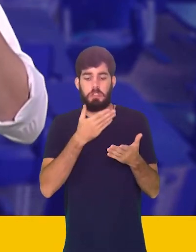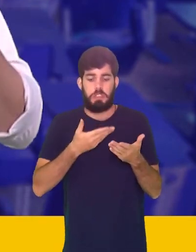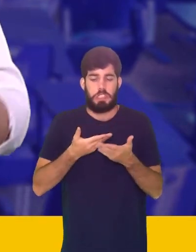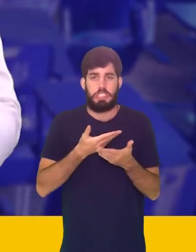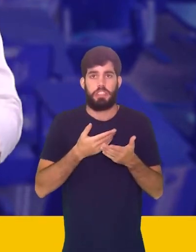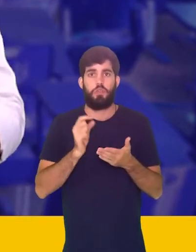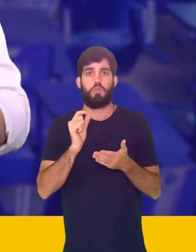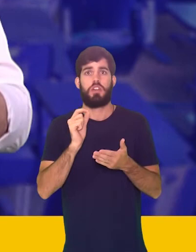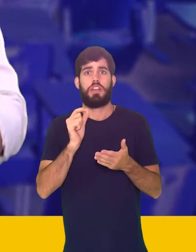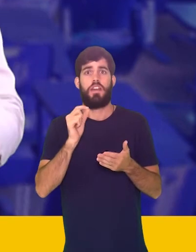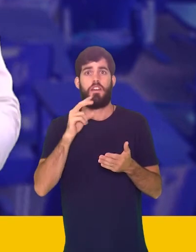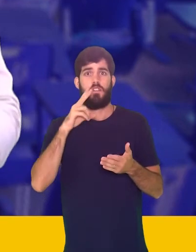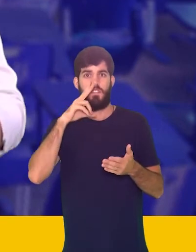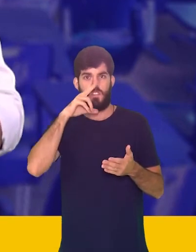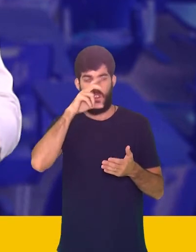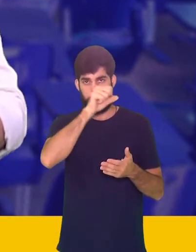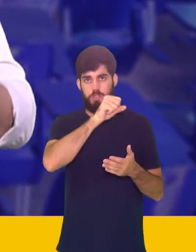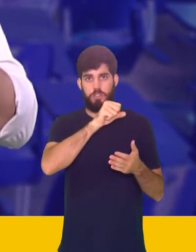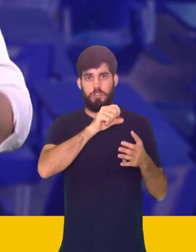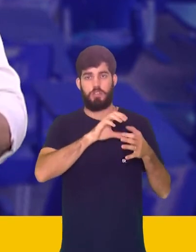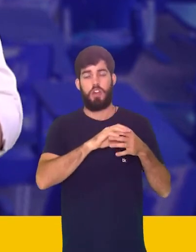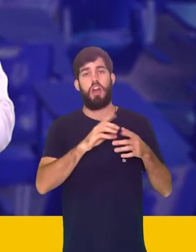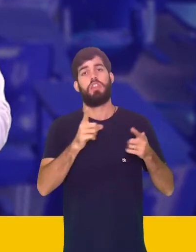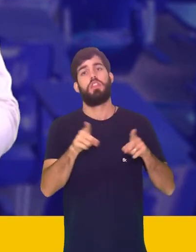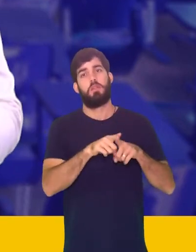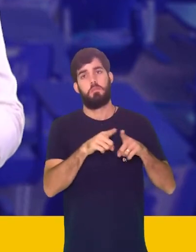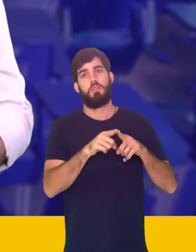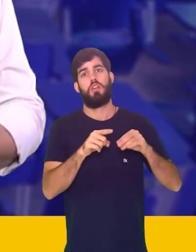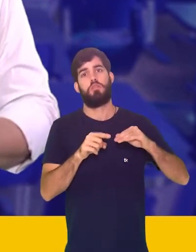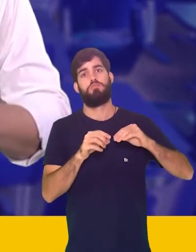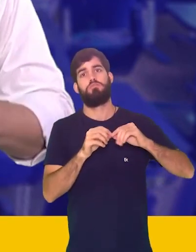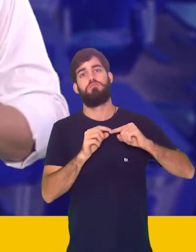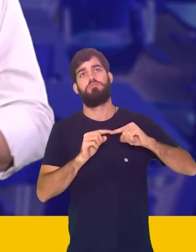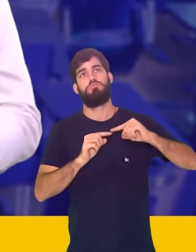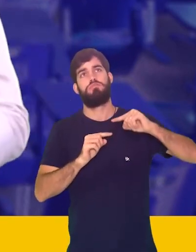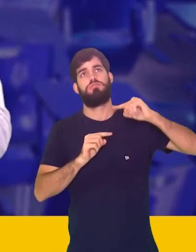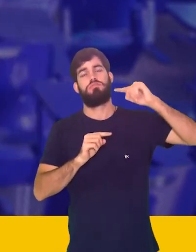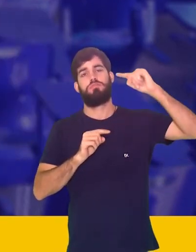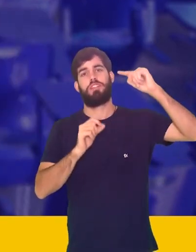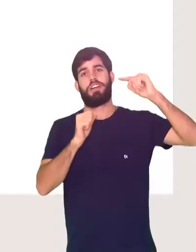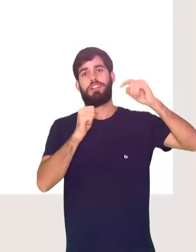interação, aumentando seu ponto de ebulição.